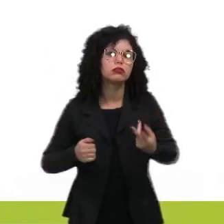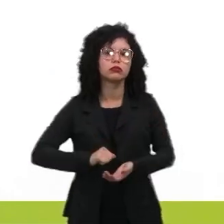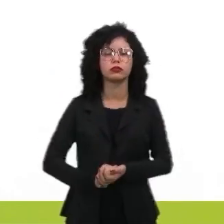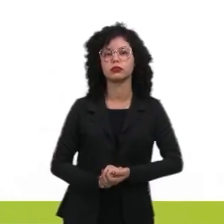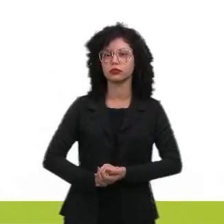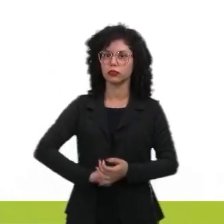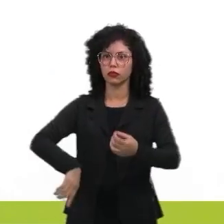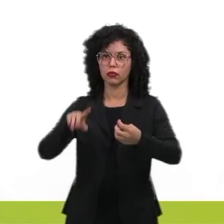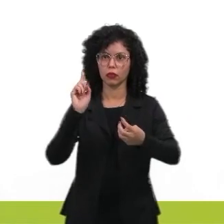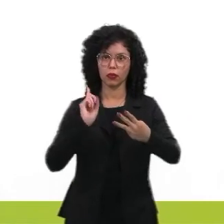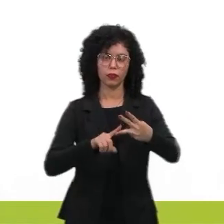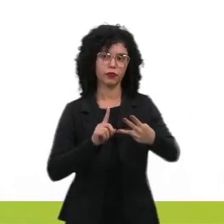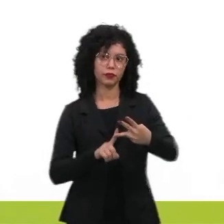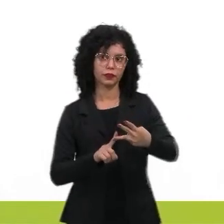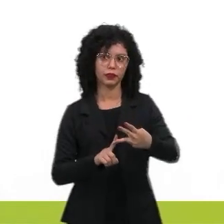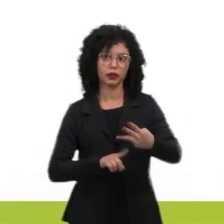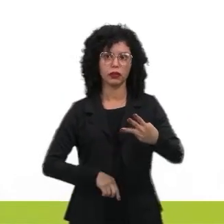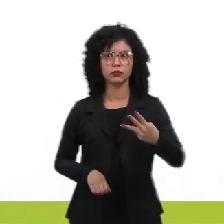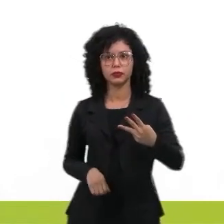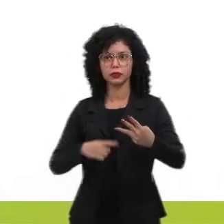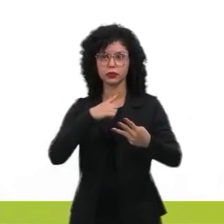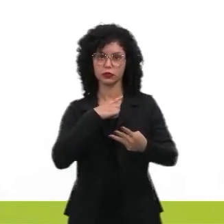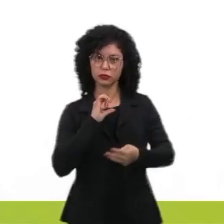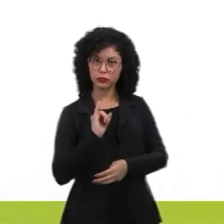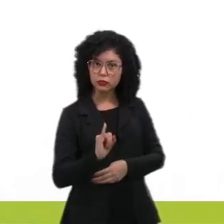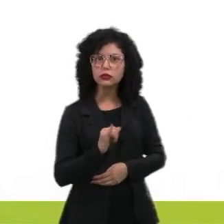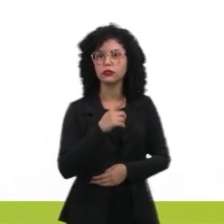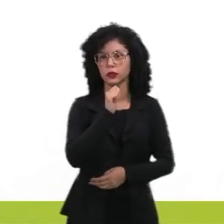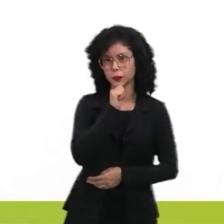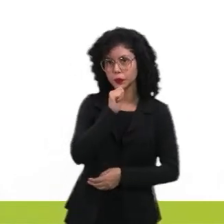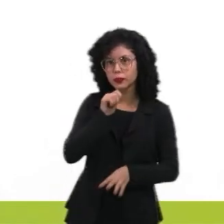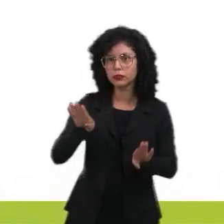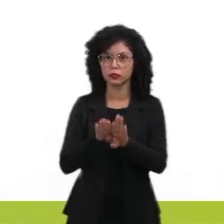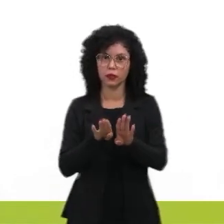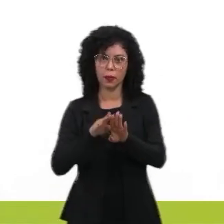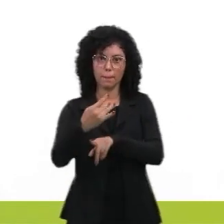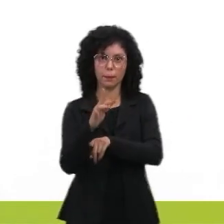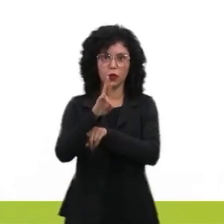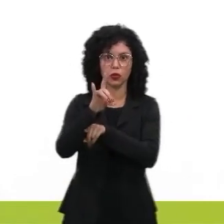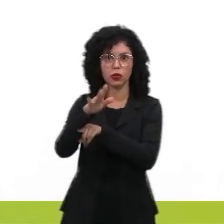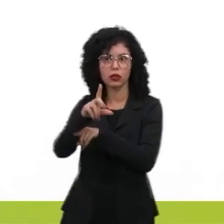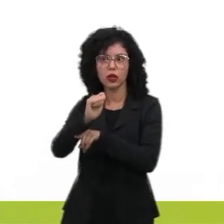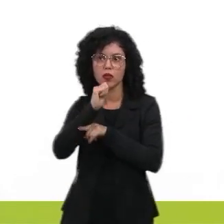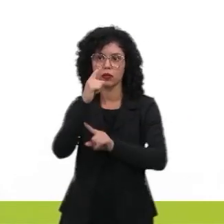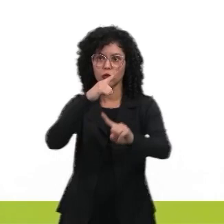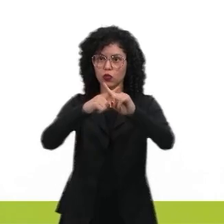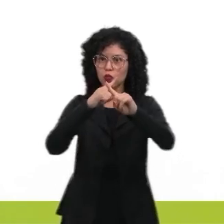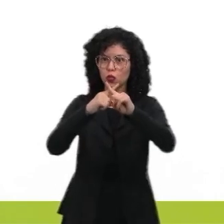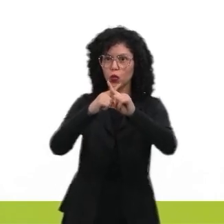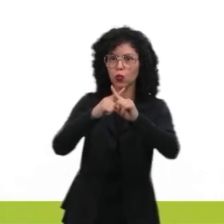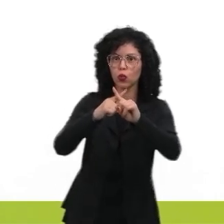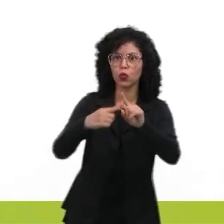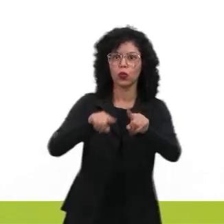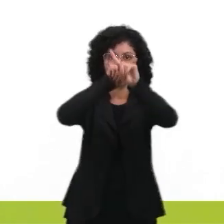macete, tá bom? Item 3. Se as grandezas forem diretamente proporcionais, multiplicamos os